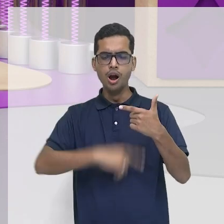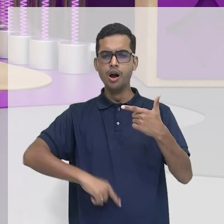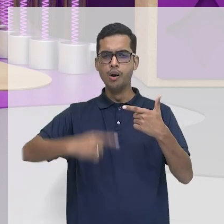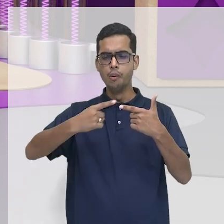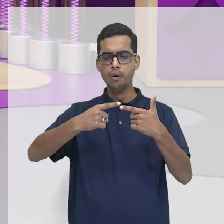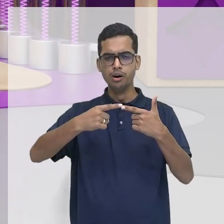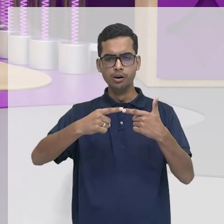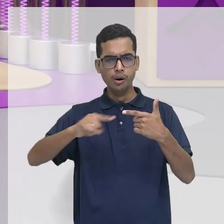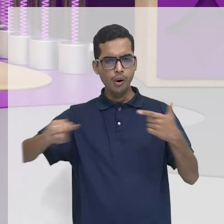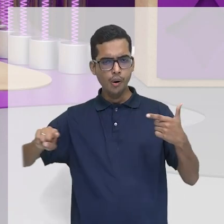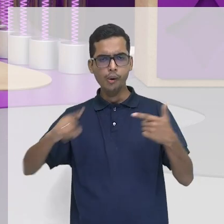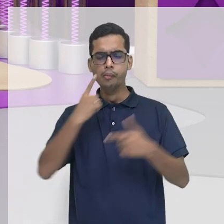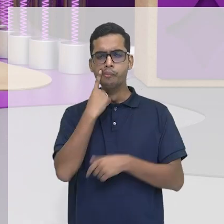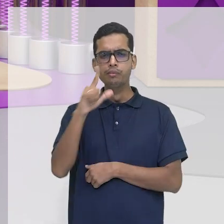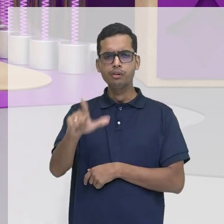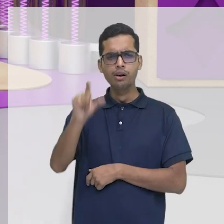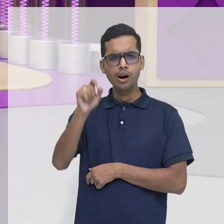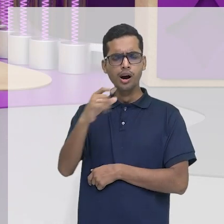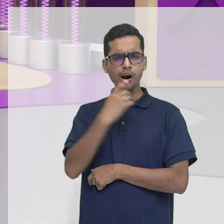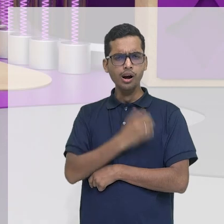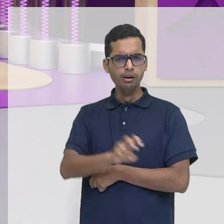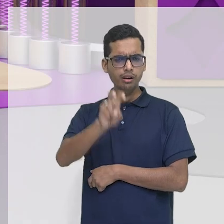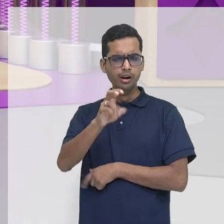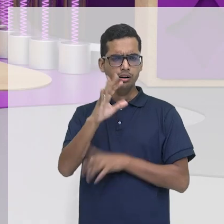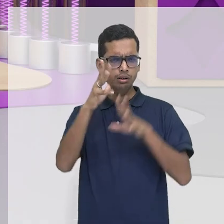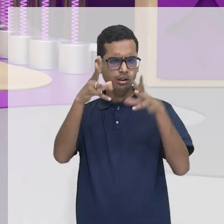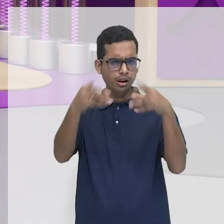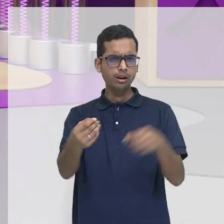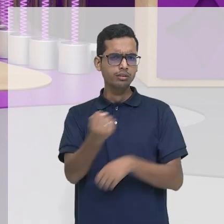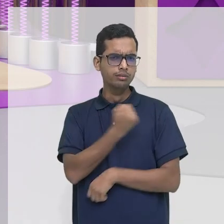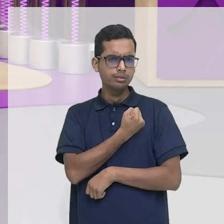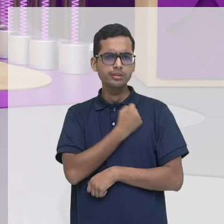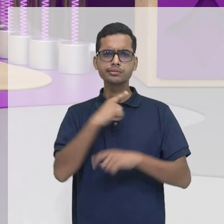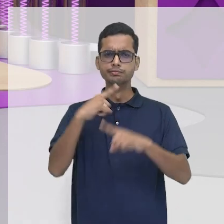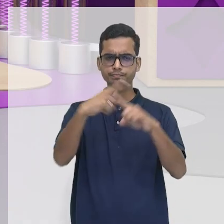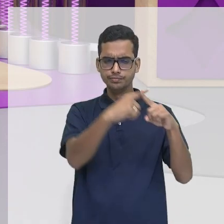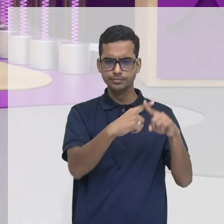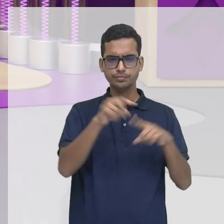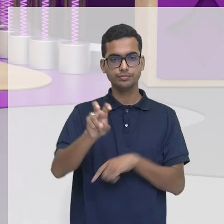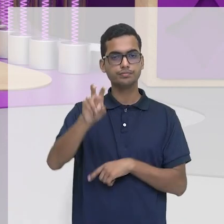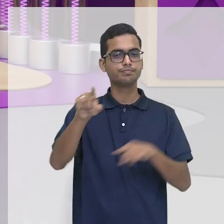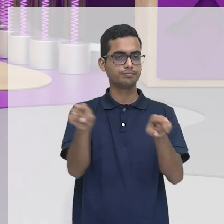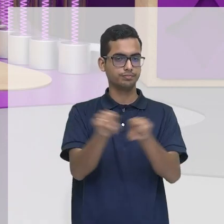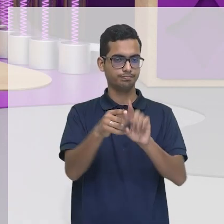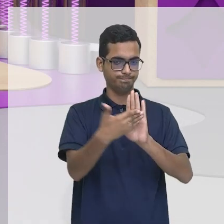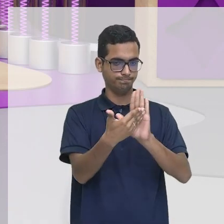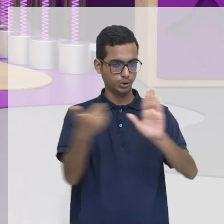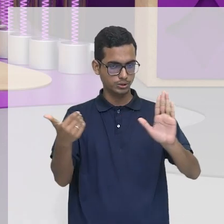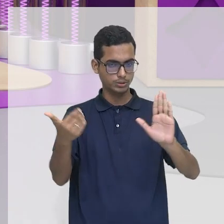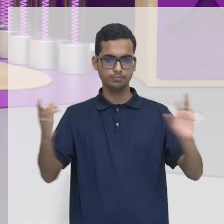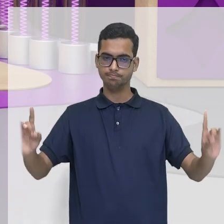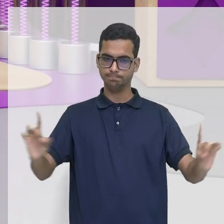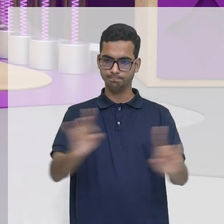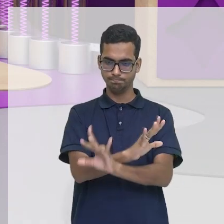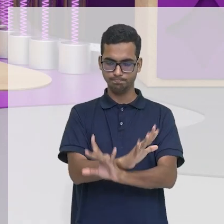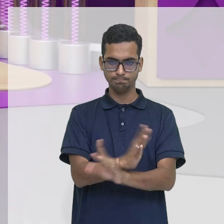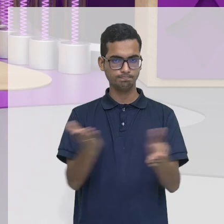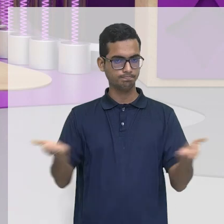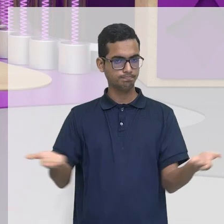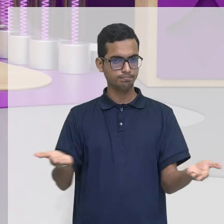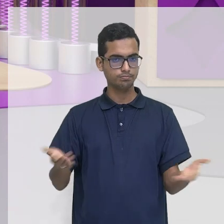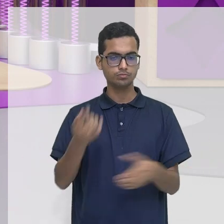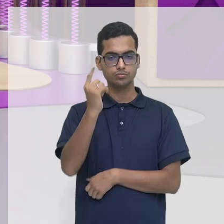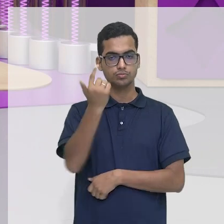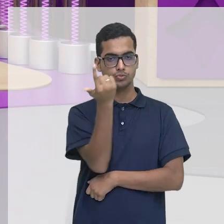Então, está marcado ele como primo. Todos os múltiplos de 5 serão eliminados também. Pronto. Agora, qual é